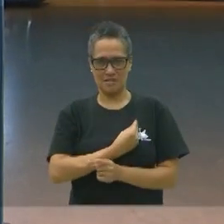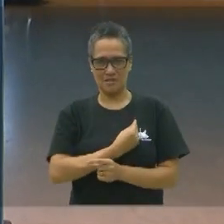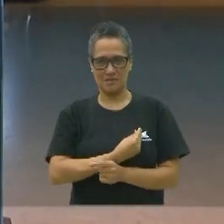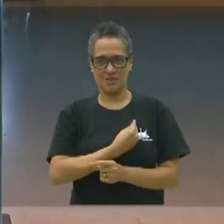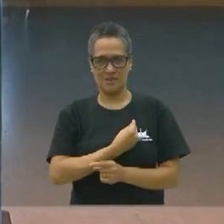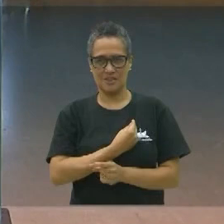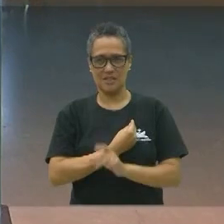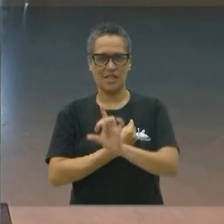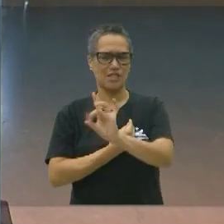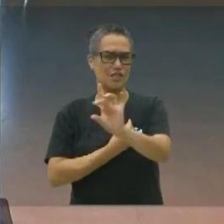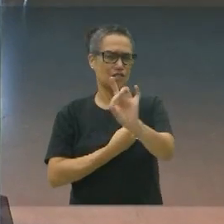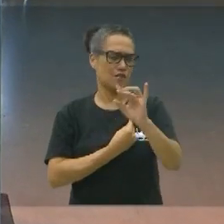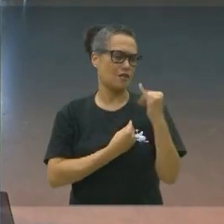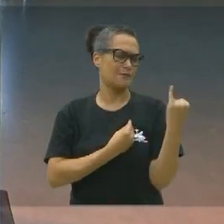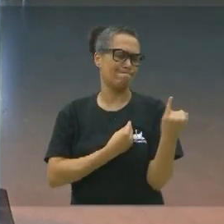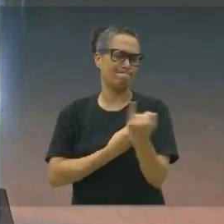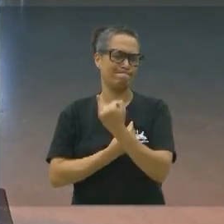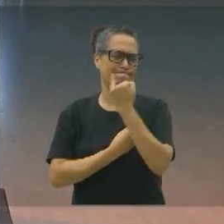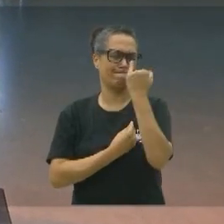só importa Ele.